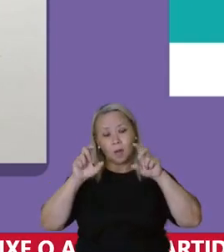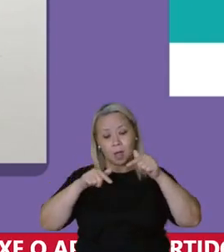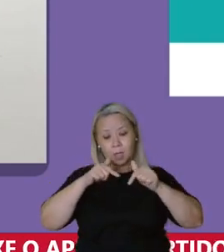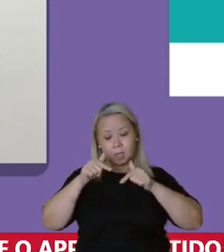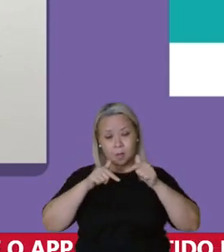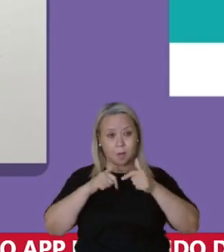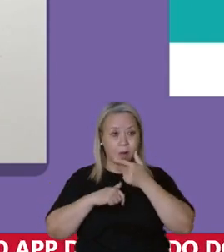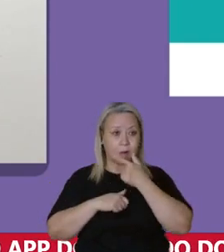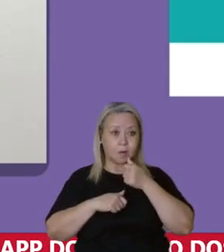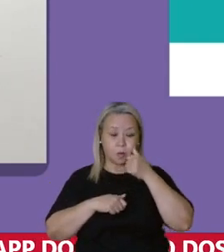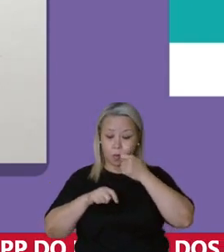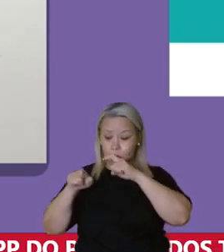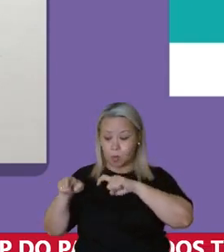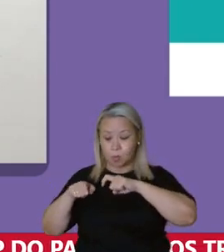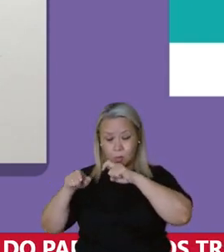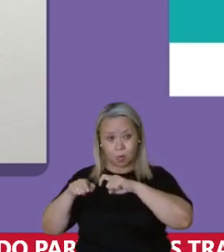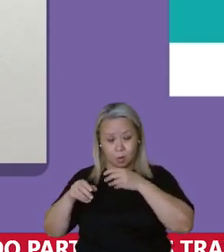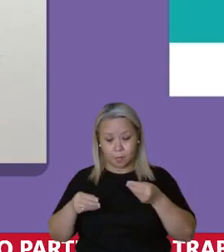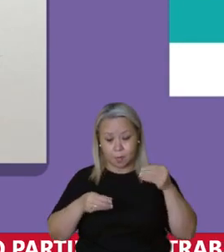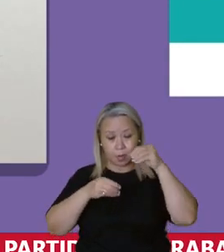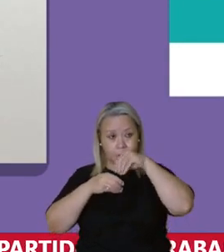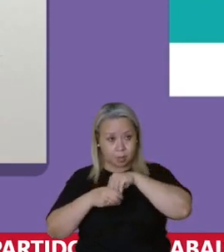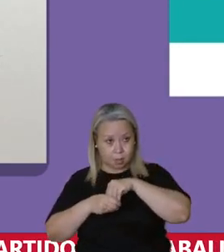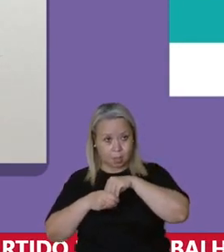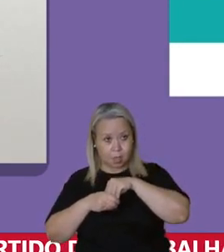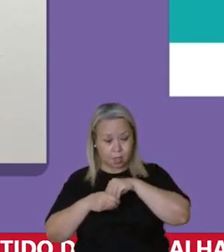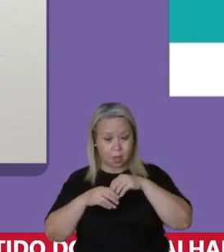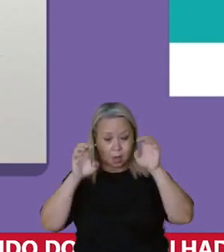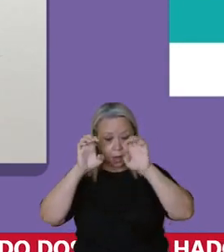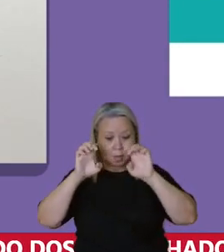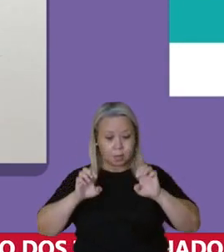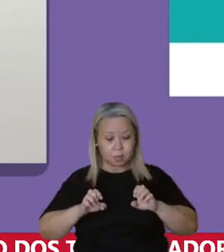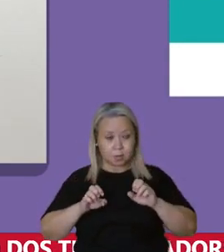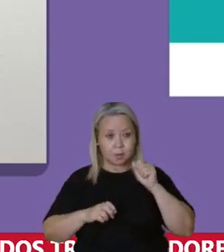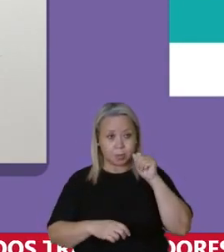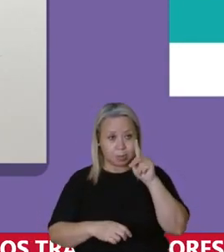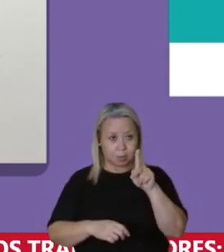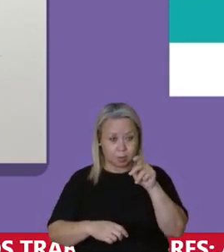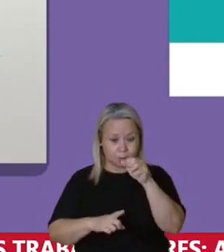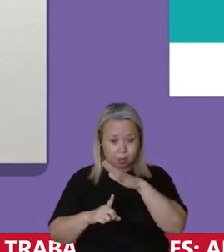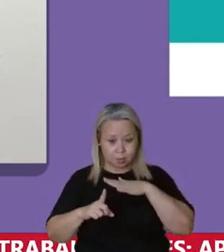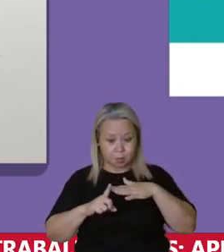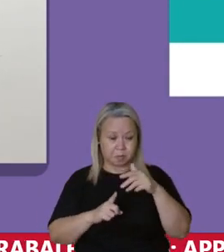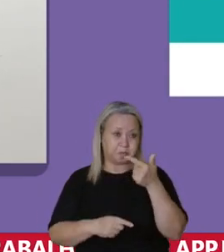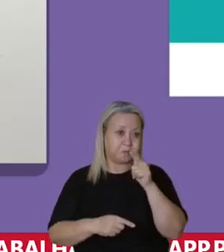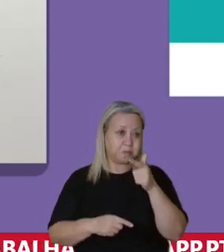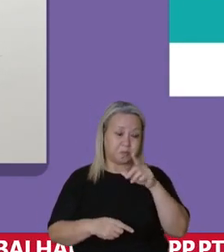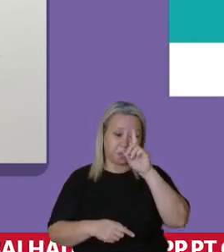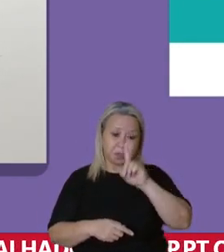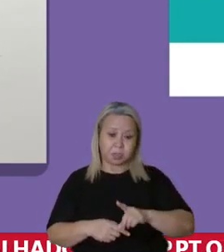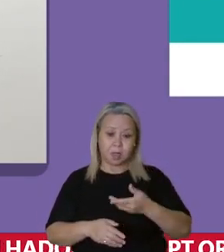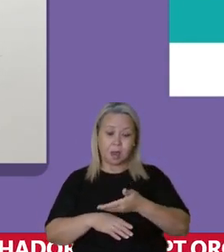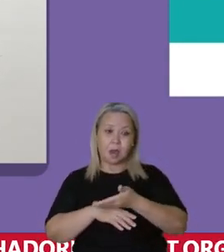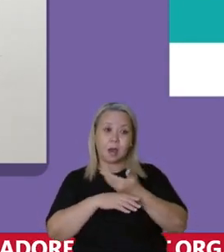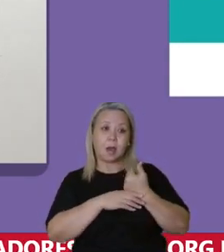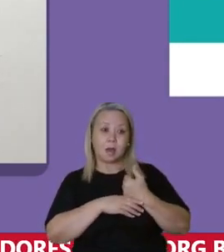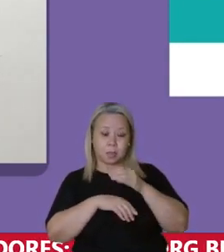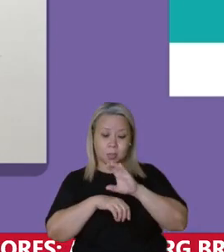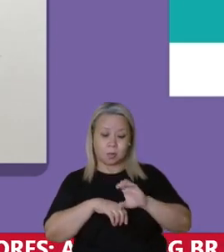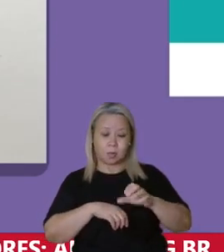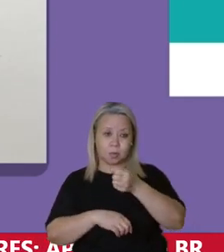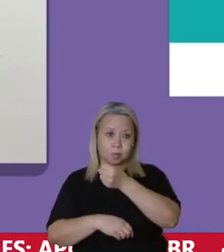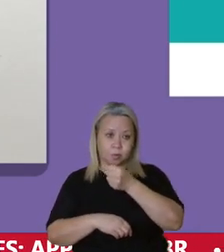da trabalhadora rural que foram integrados ao sistema de seguridade social e que não tinham esse direito antes da Constituição de